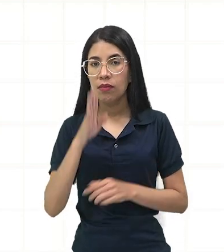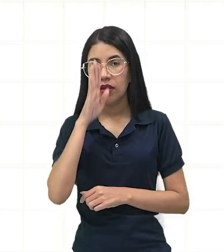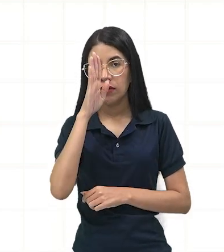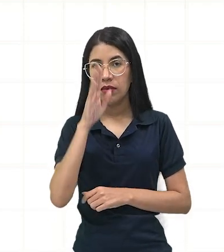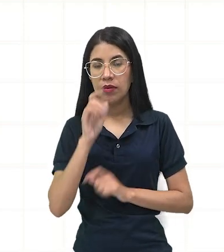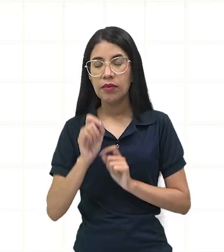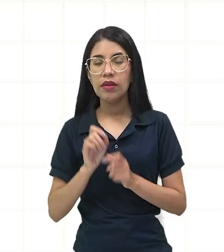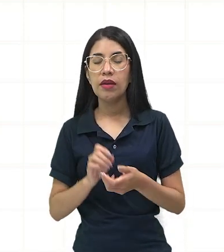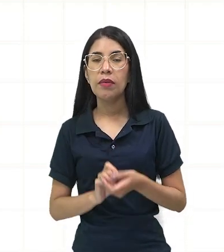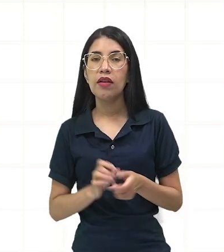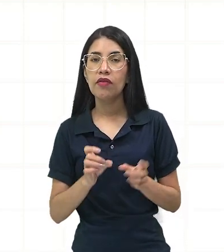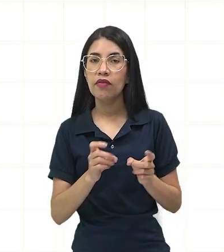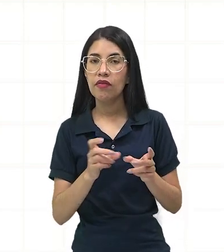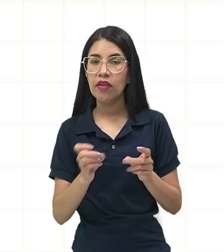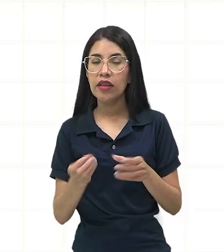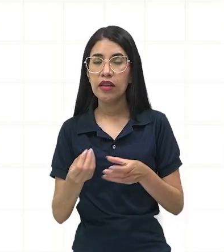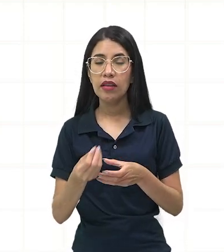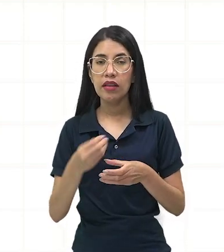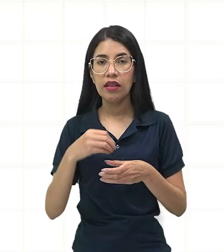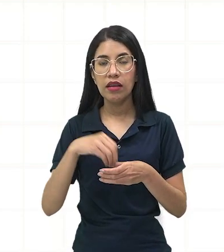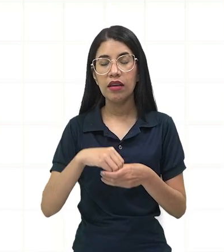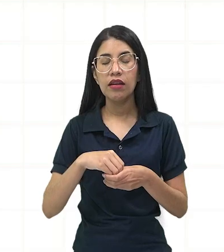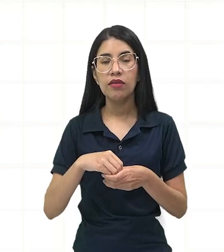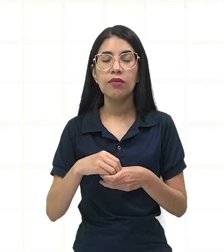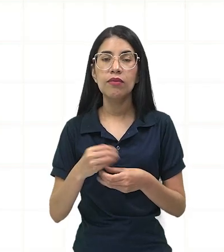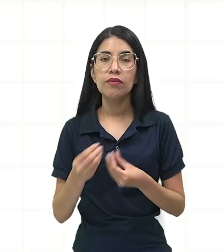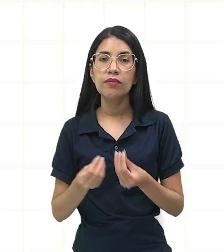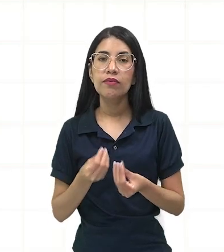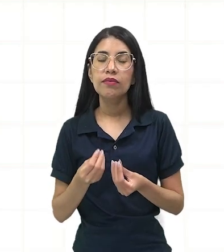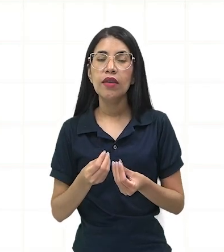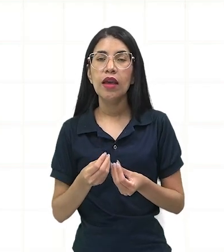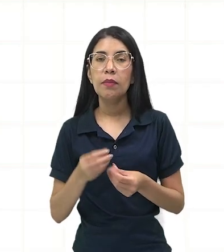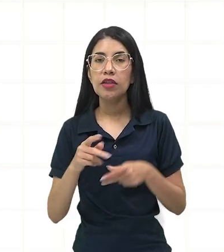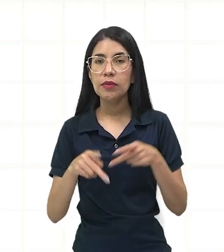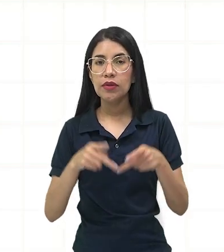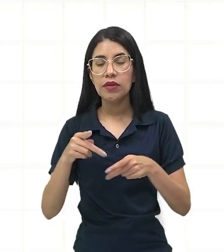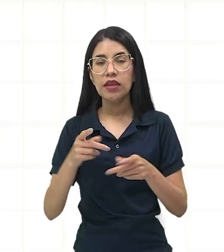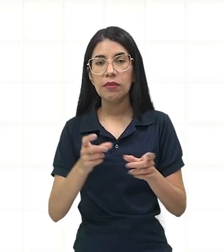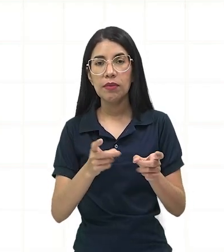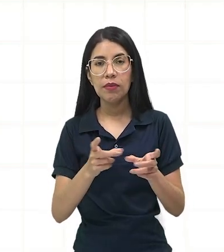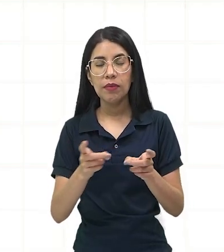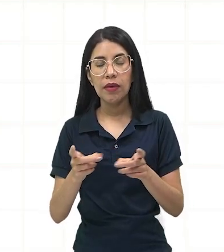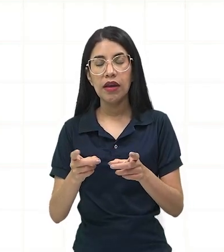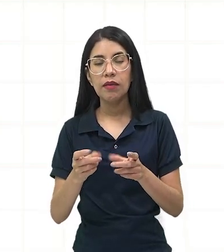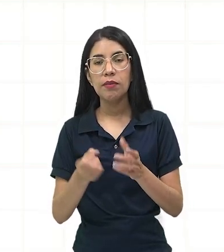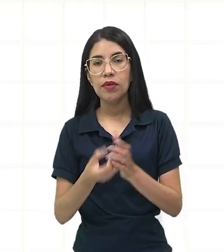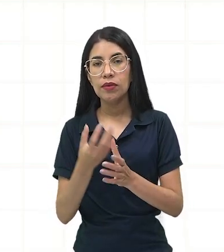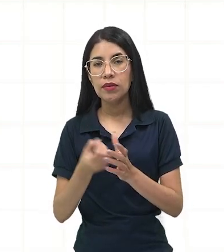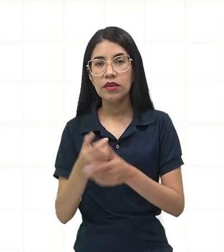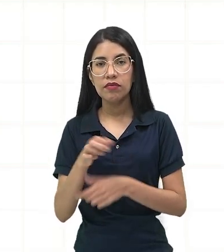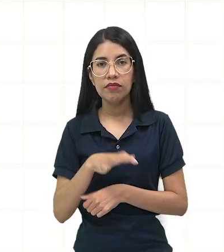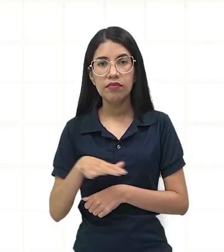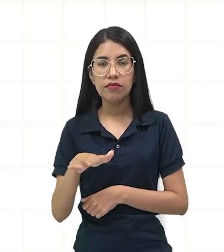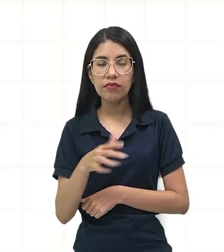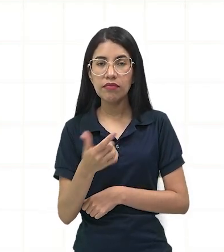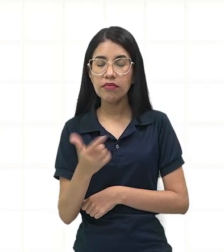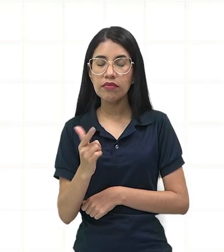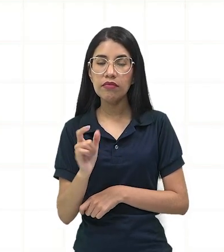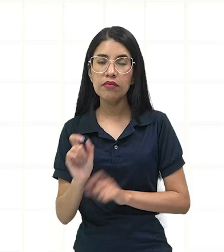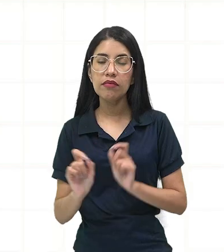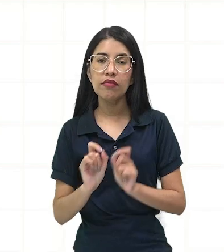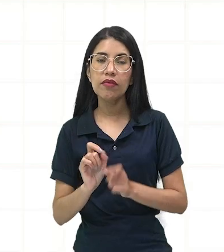seu mercado interno. O que é mercado interno? Era para aqueles mesmos que produziam, para aquela região. Eles não